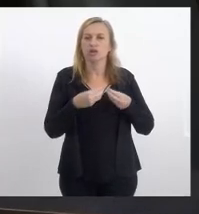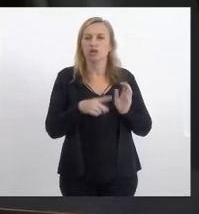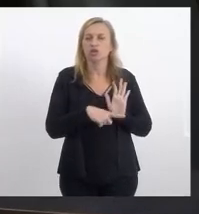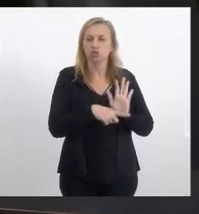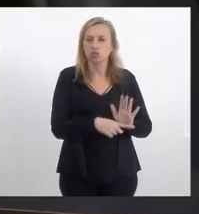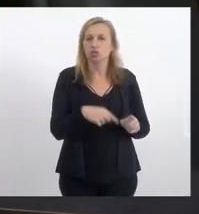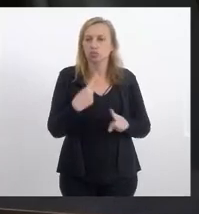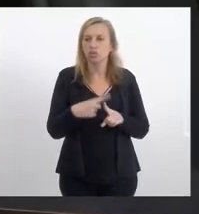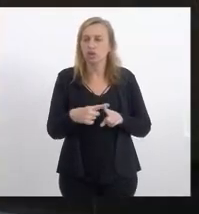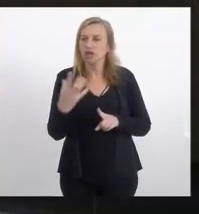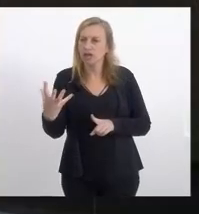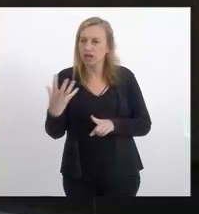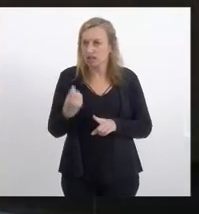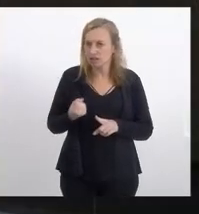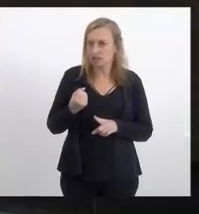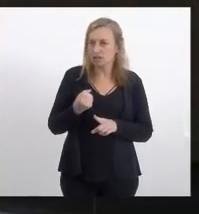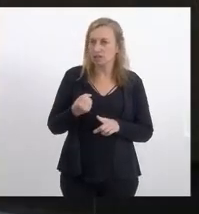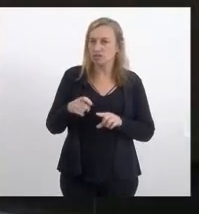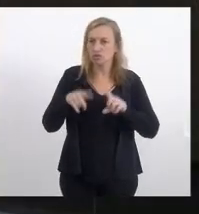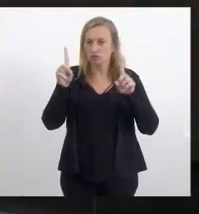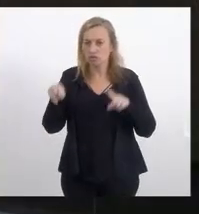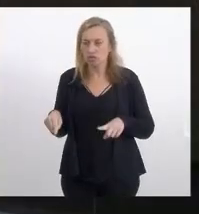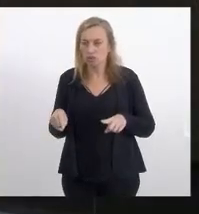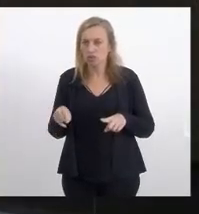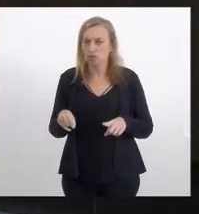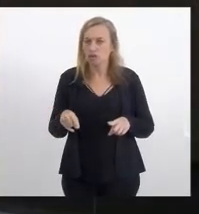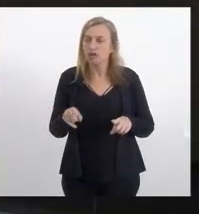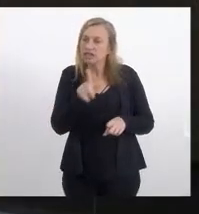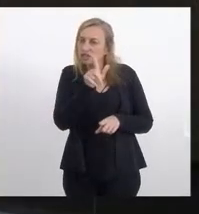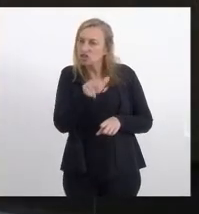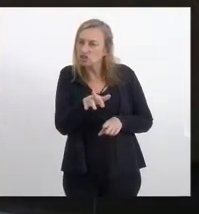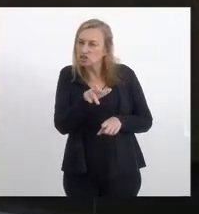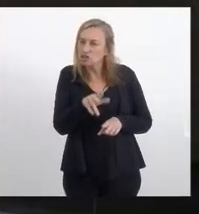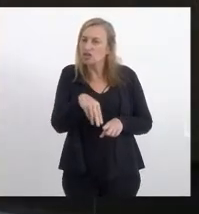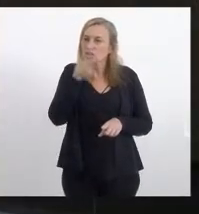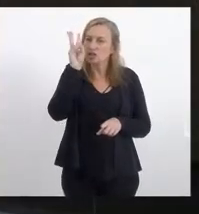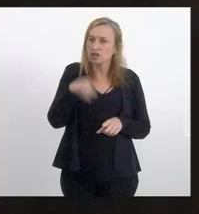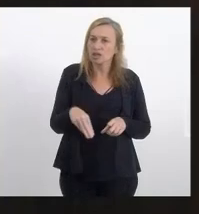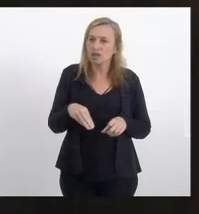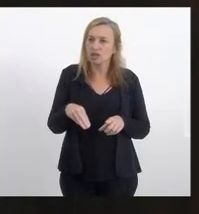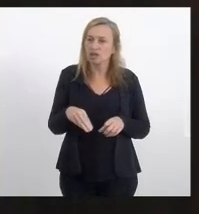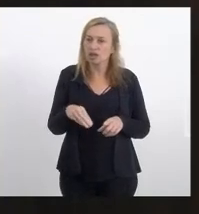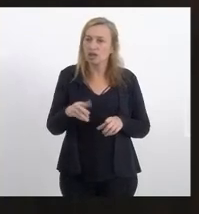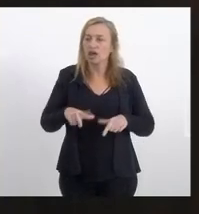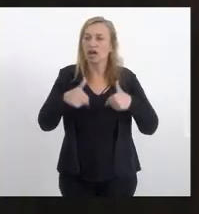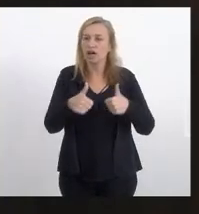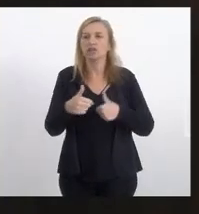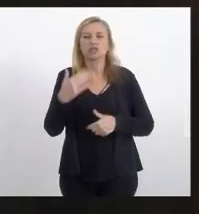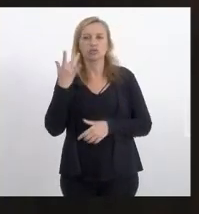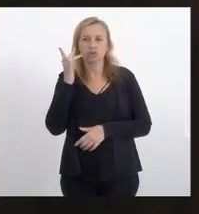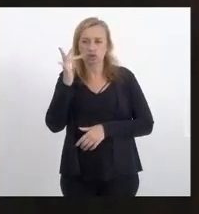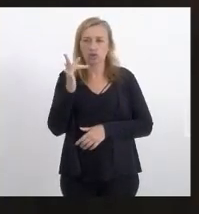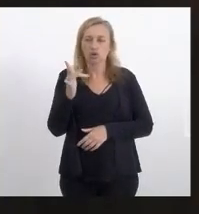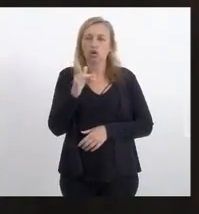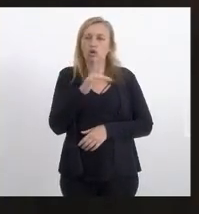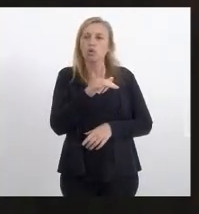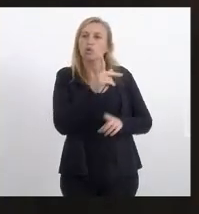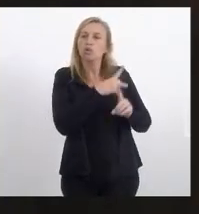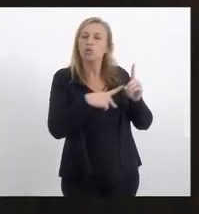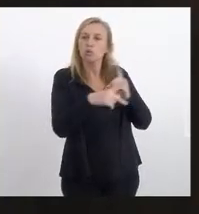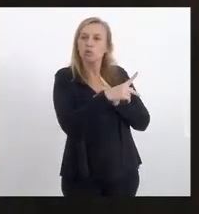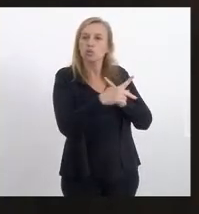ele recebe a contribuição do Servidor e essa diferença que em banco é o tesouro o rio previdência